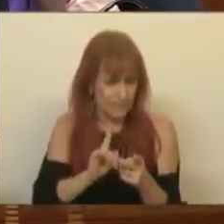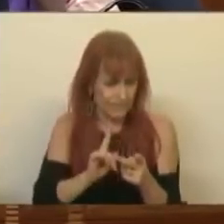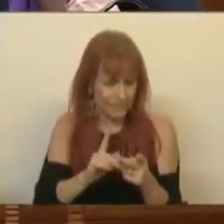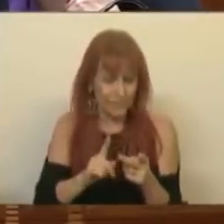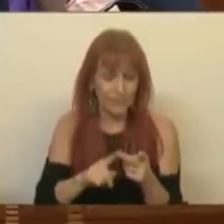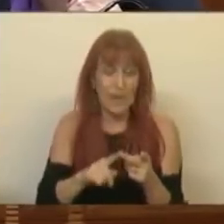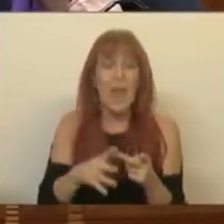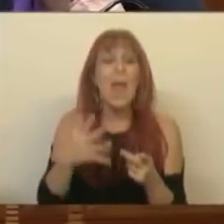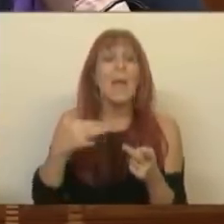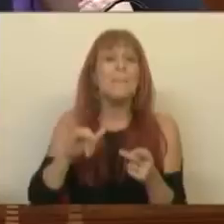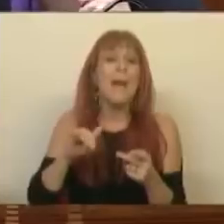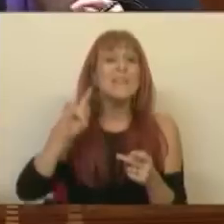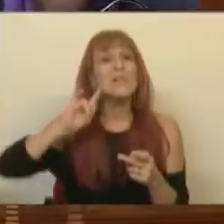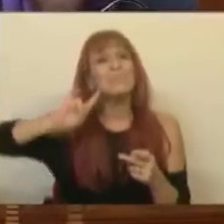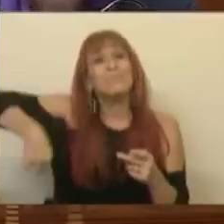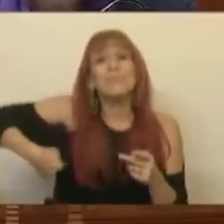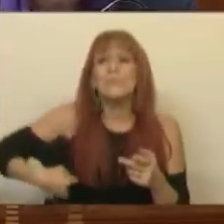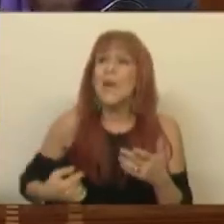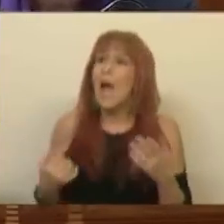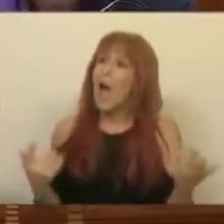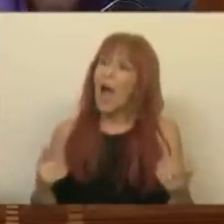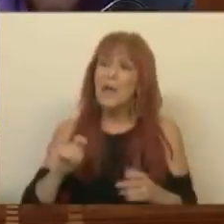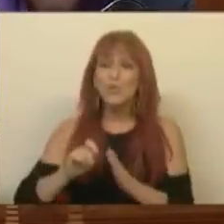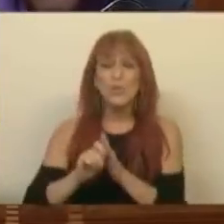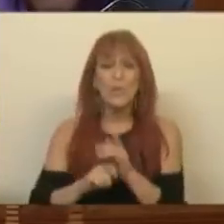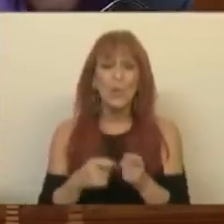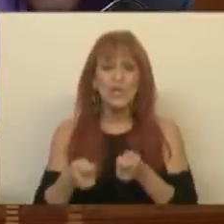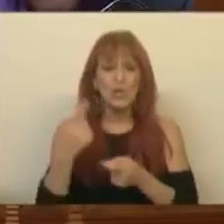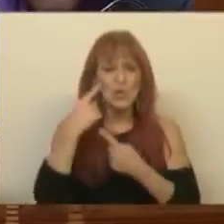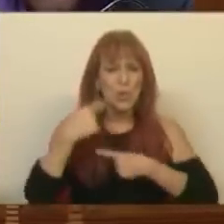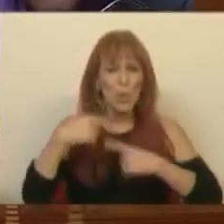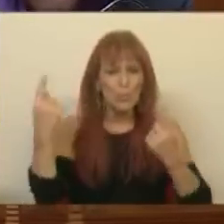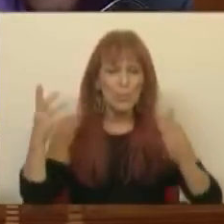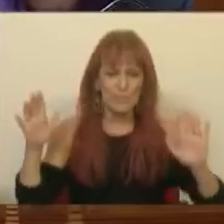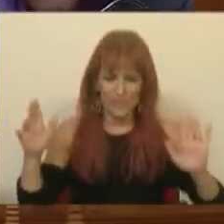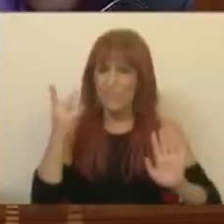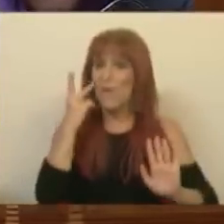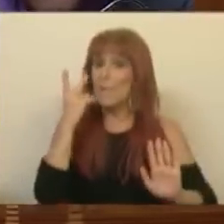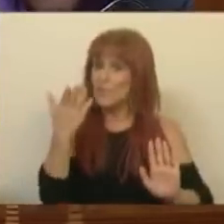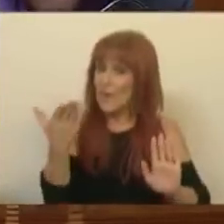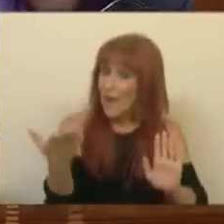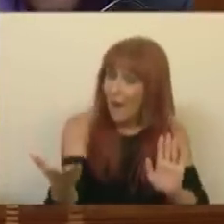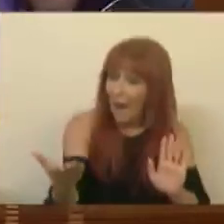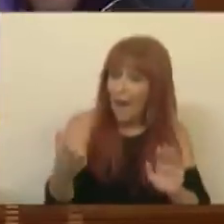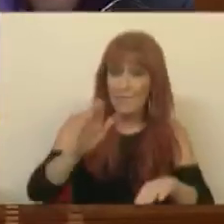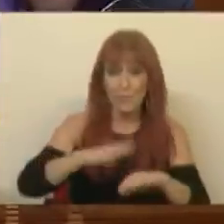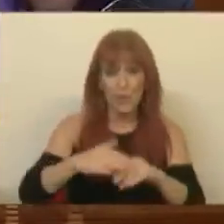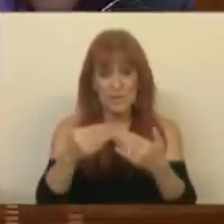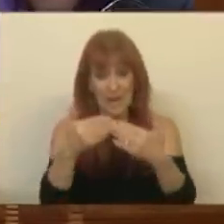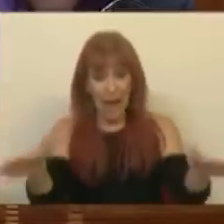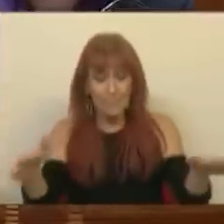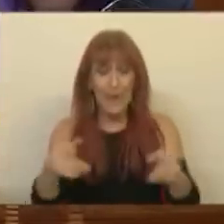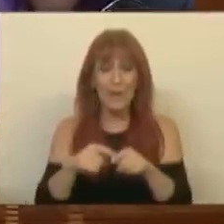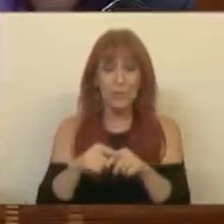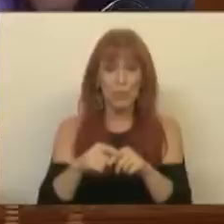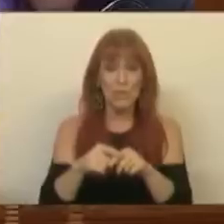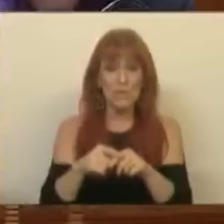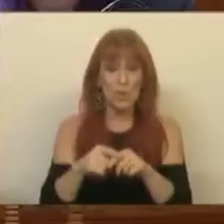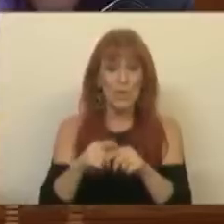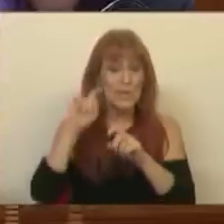mas há uma violação do estatutos público vamos ver se há Foi por isso foi aberto uma